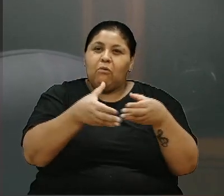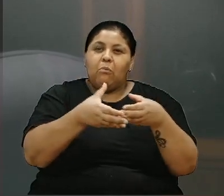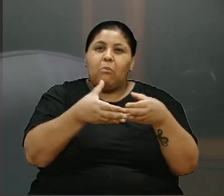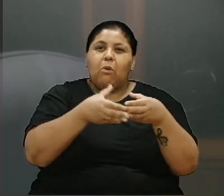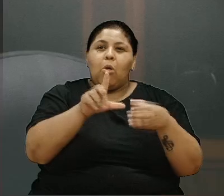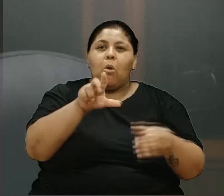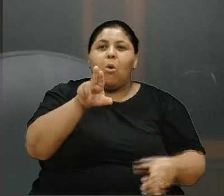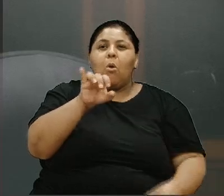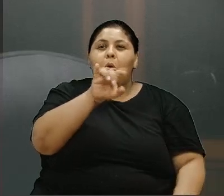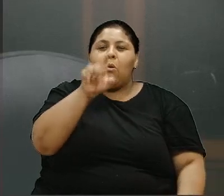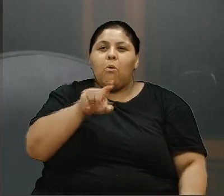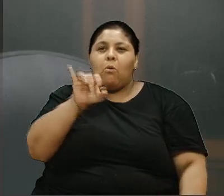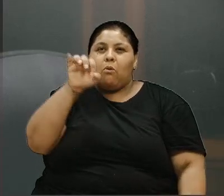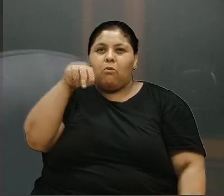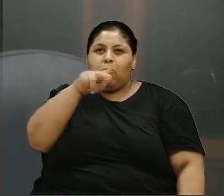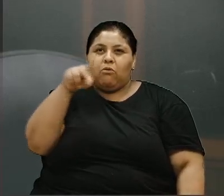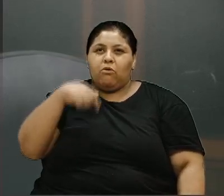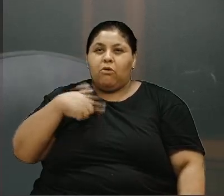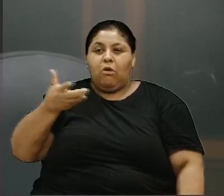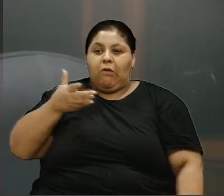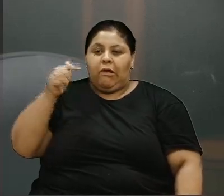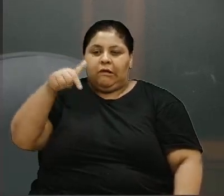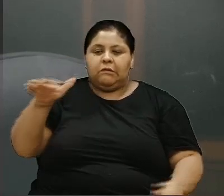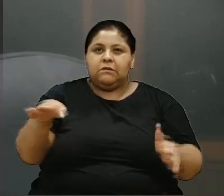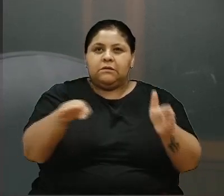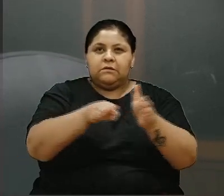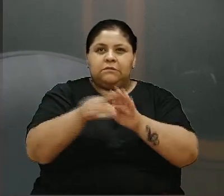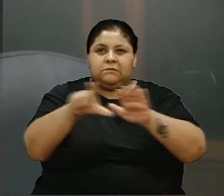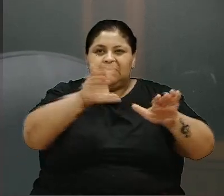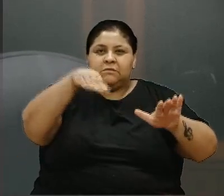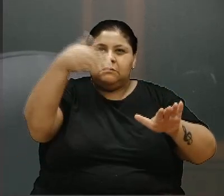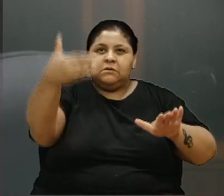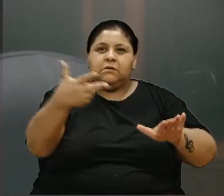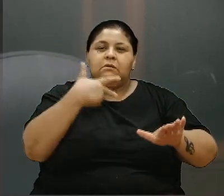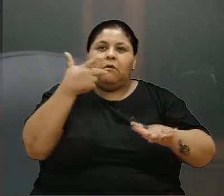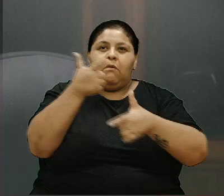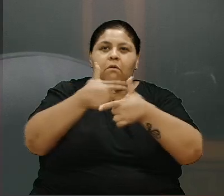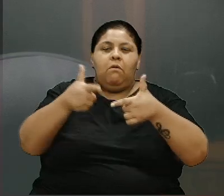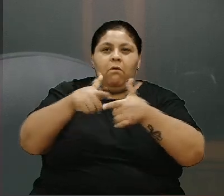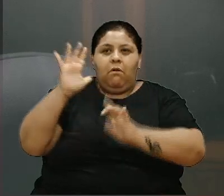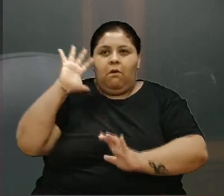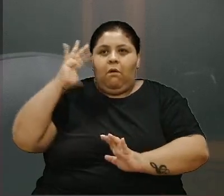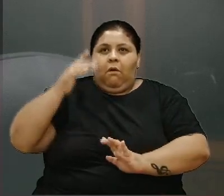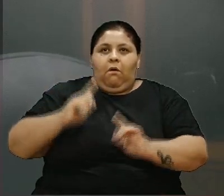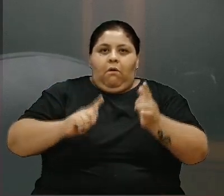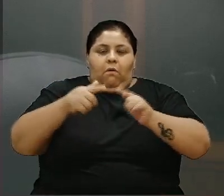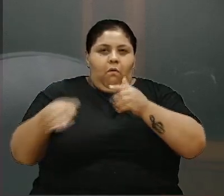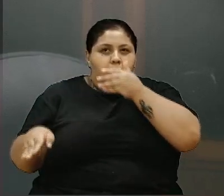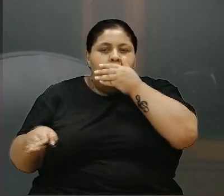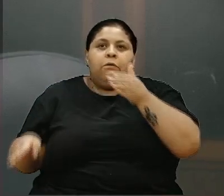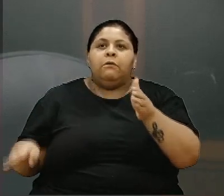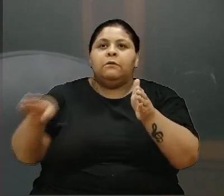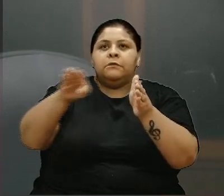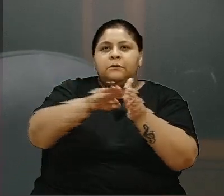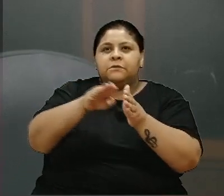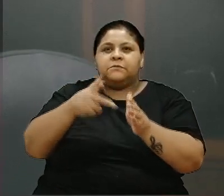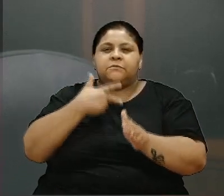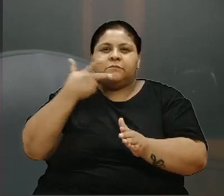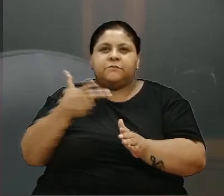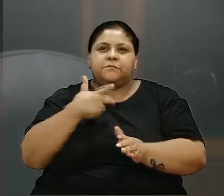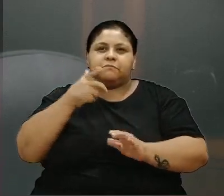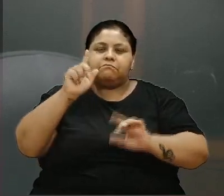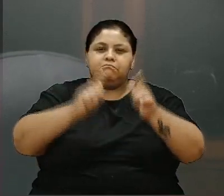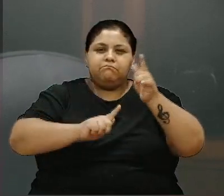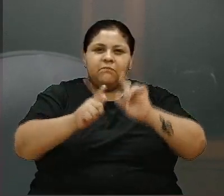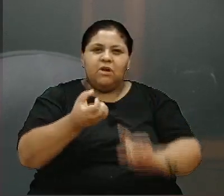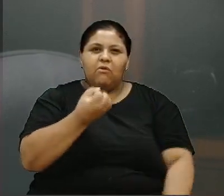Luizinho. E nós não queremos, eu não quero chegar aqui na semana que vem falar dos problemas que aconteceram no Carnaval. Eu quero chegar aqui falando que o Carnaval foi